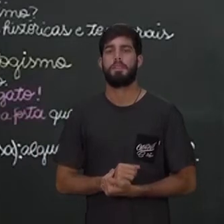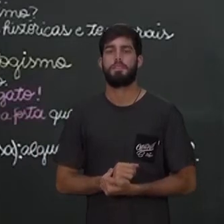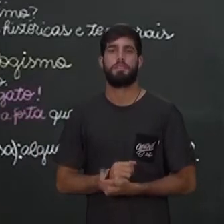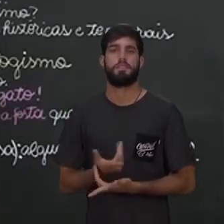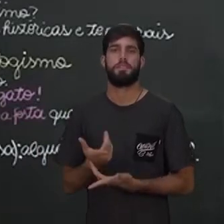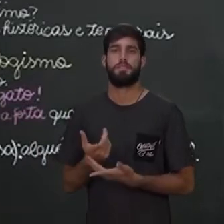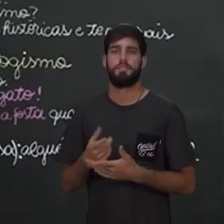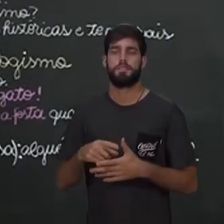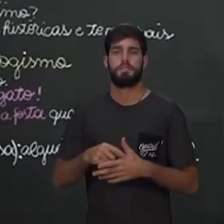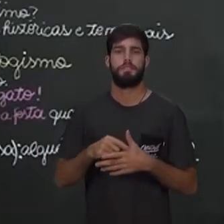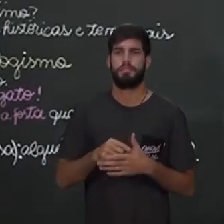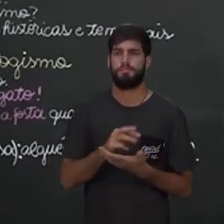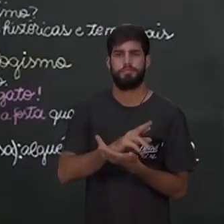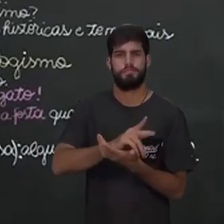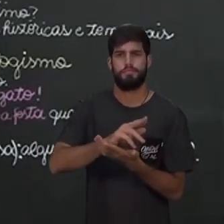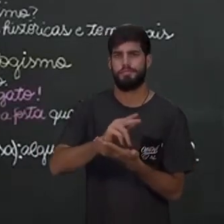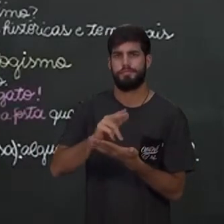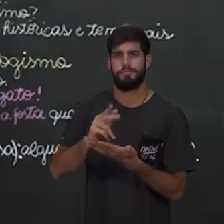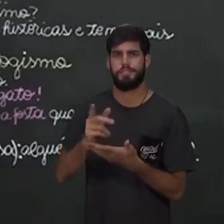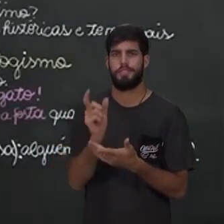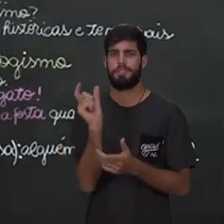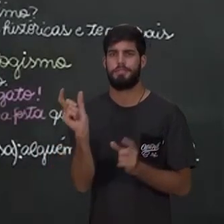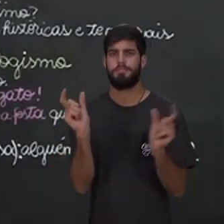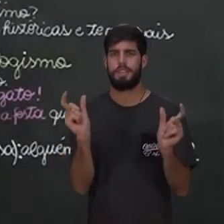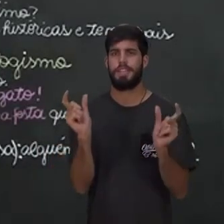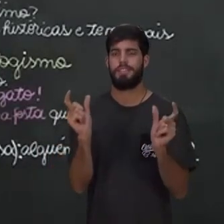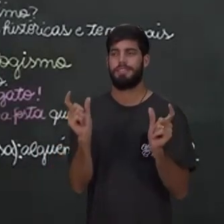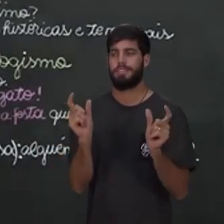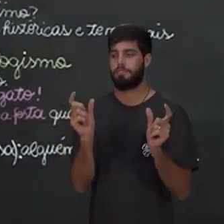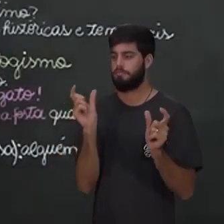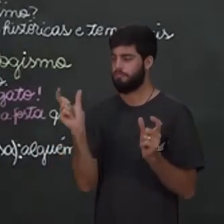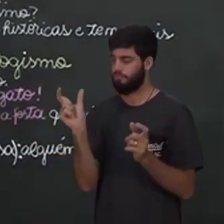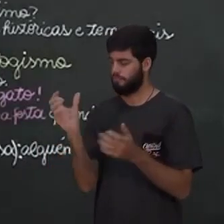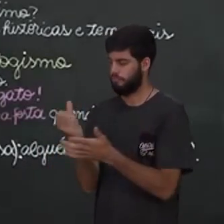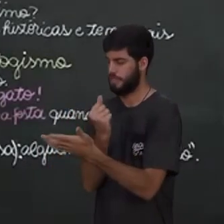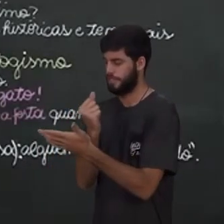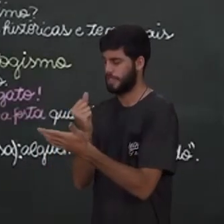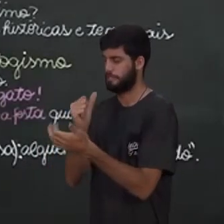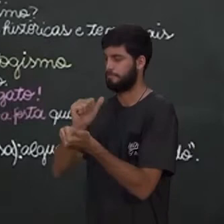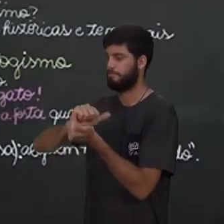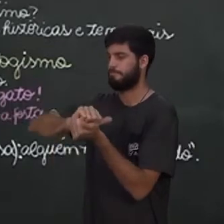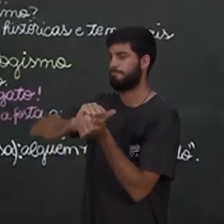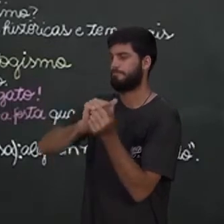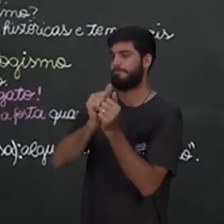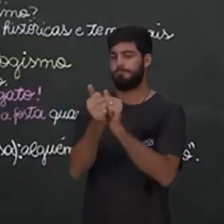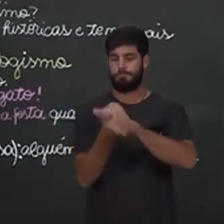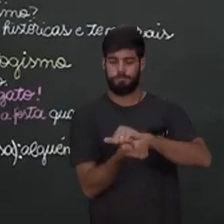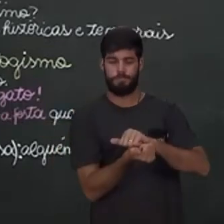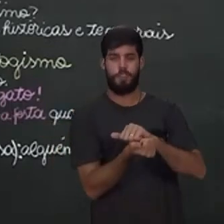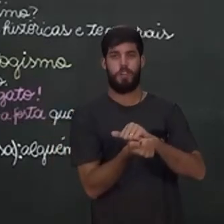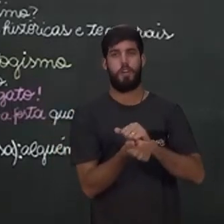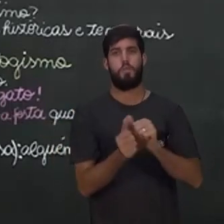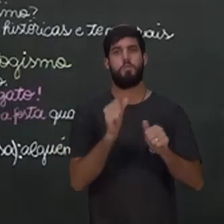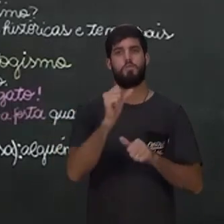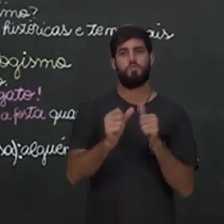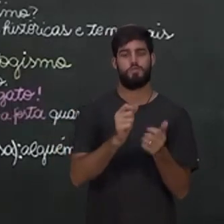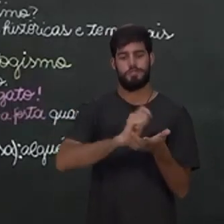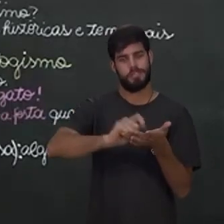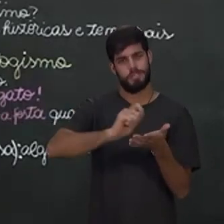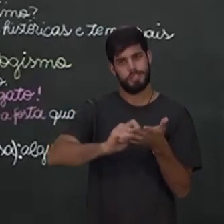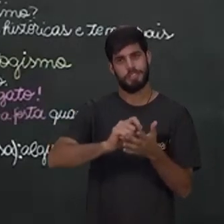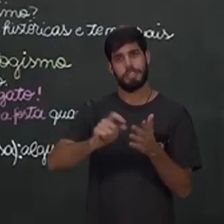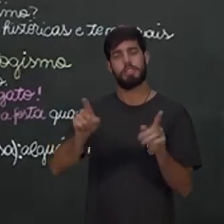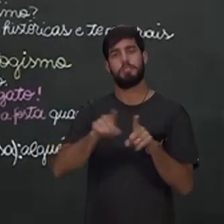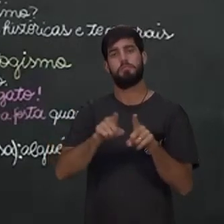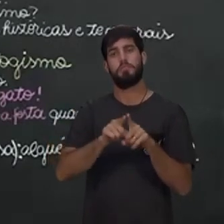palavra sutiã, abajur, que a gente de alguma forma aportuguesou, ou seja, modificou a grafia, em alguns casos a gente modifica um pouco a pronúncia